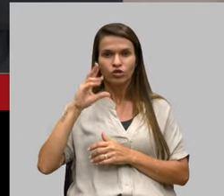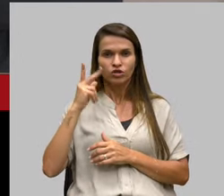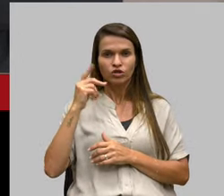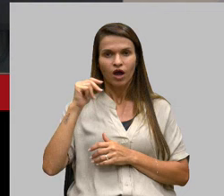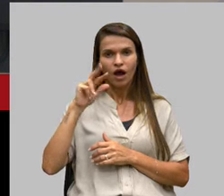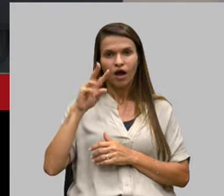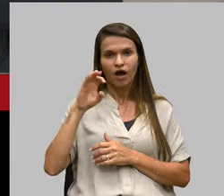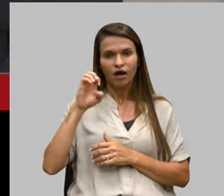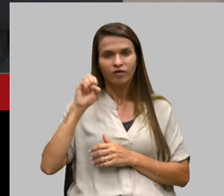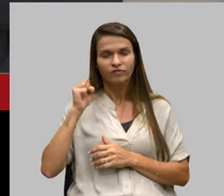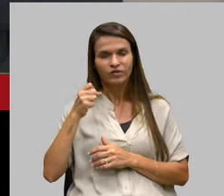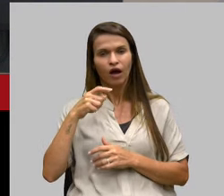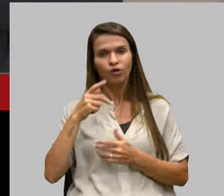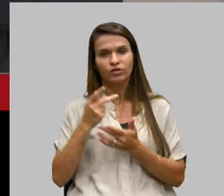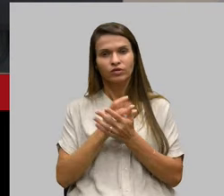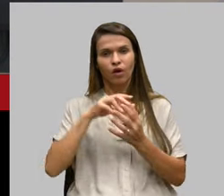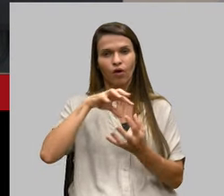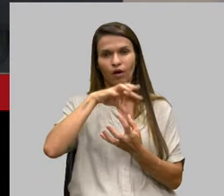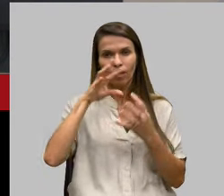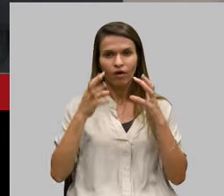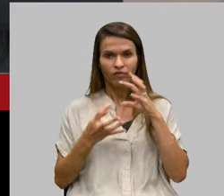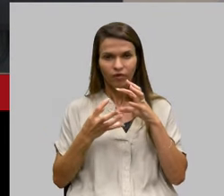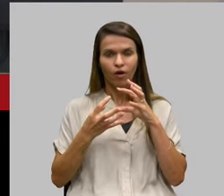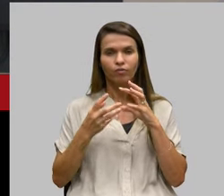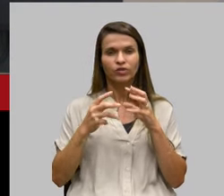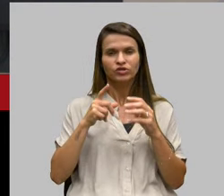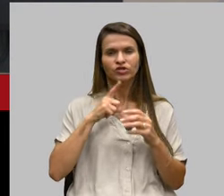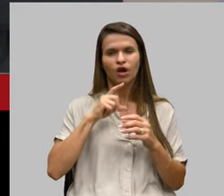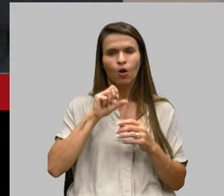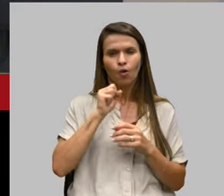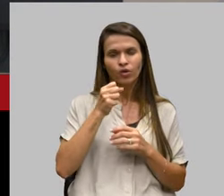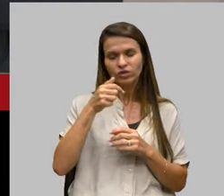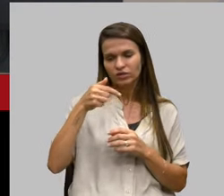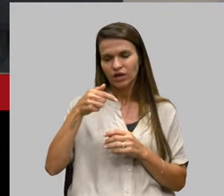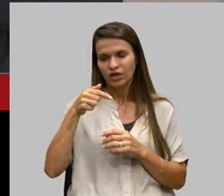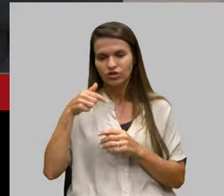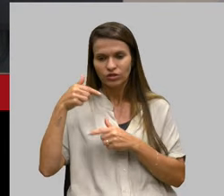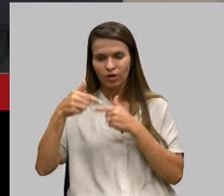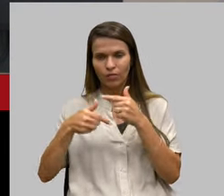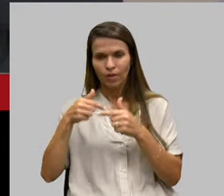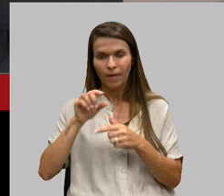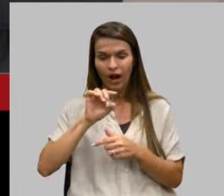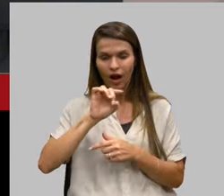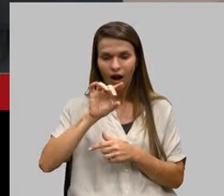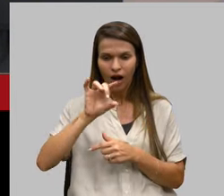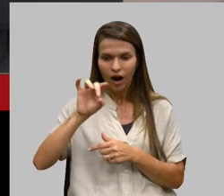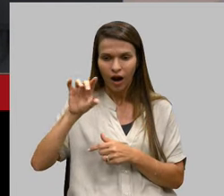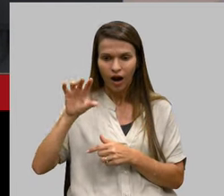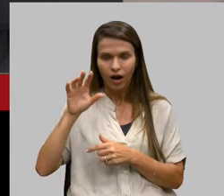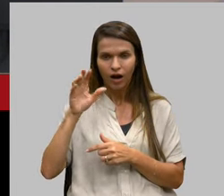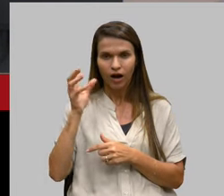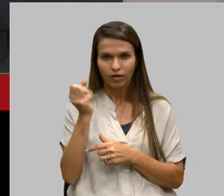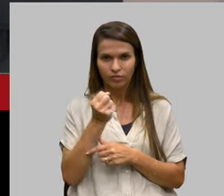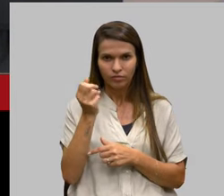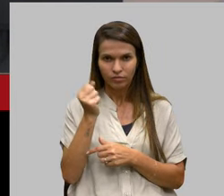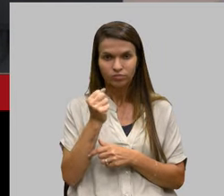tínhamos de s a o trabalhadores para cada beneficiário sobrava